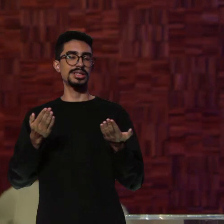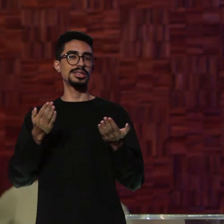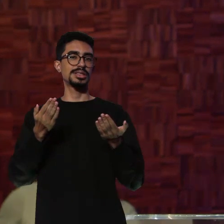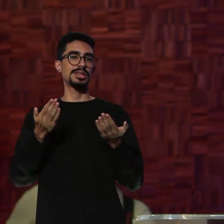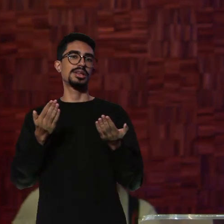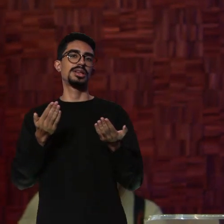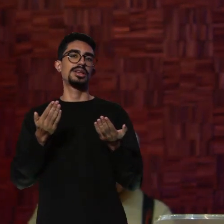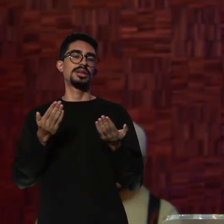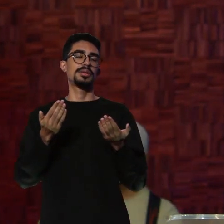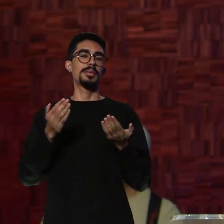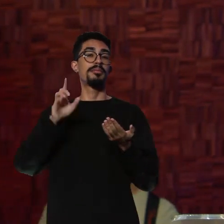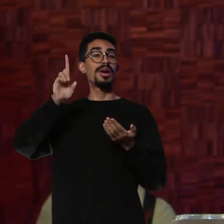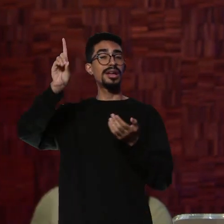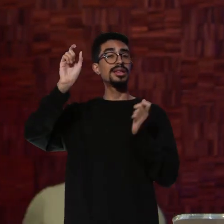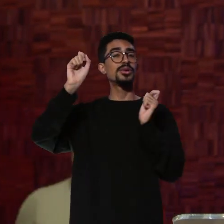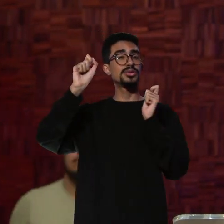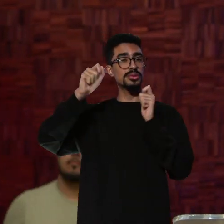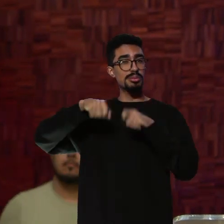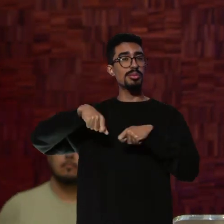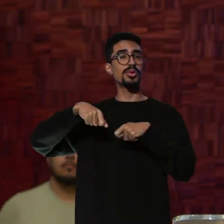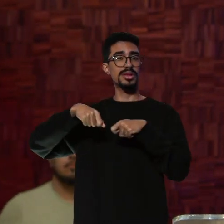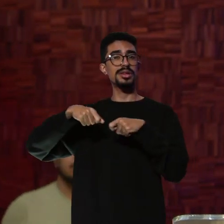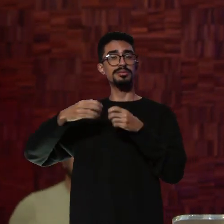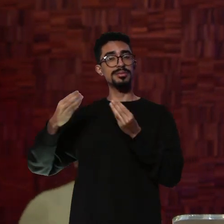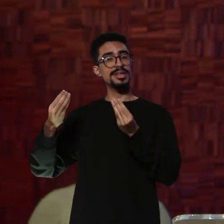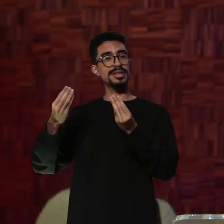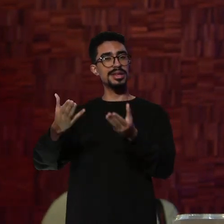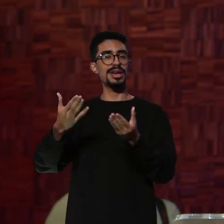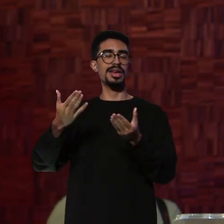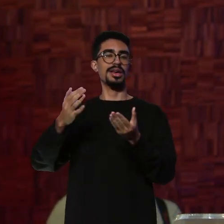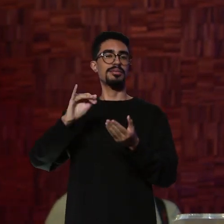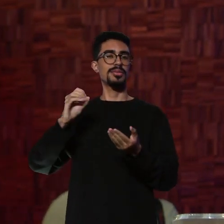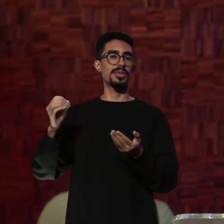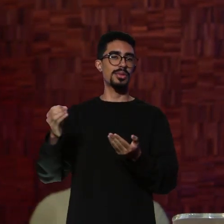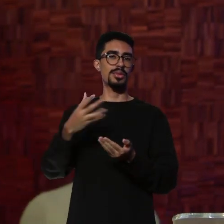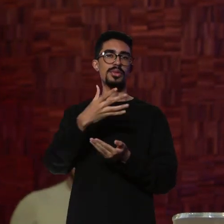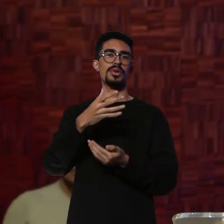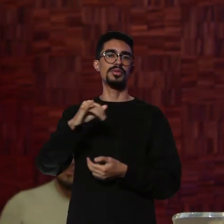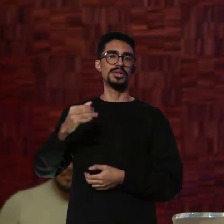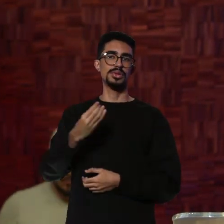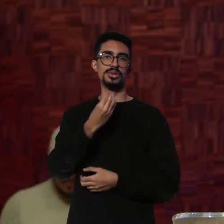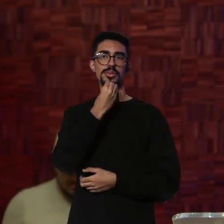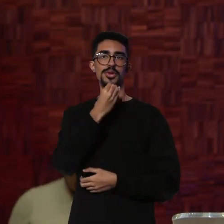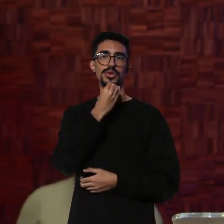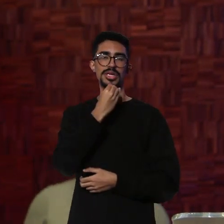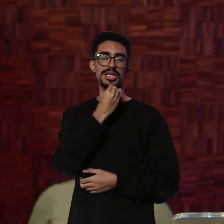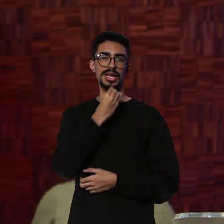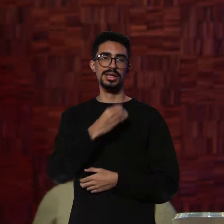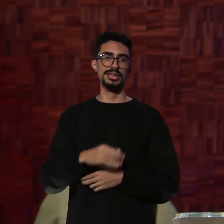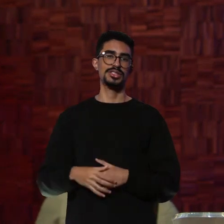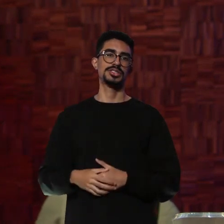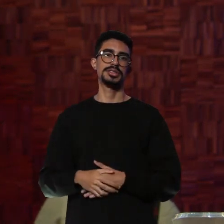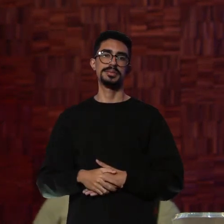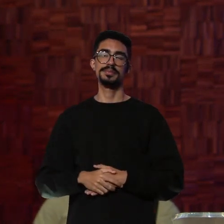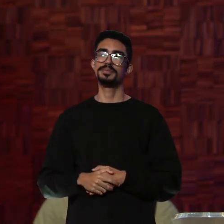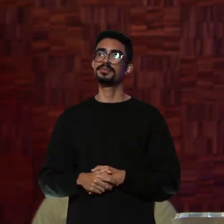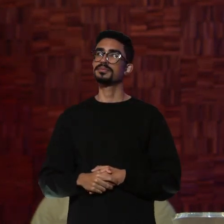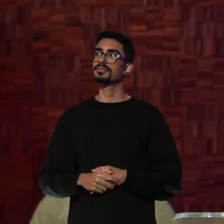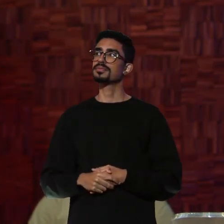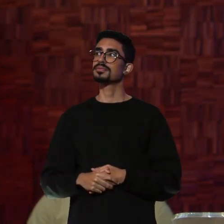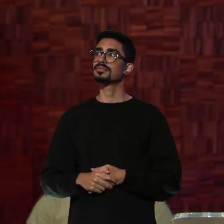sentado do lado de você num avião. Pode ser Uber também, não precisa ser avião, né? Mas se for avião, é melhor, né, Deus?